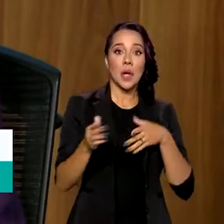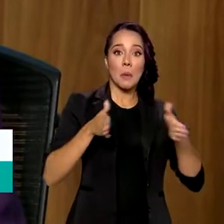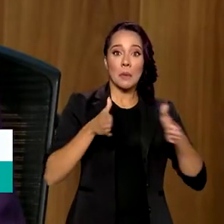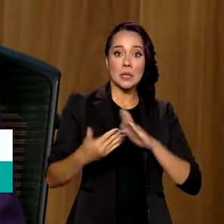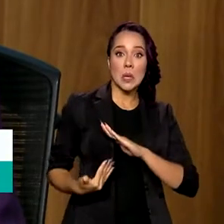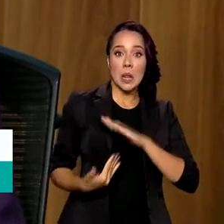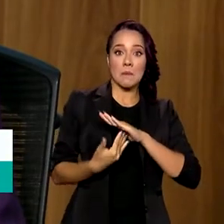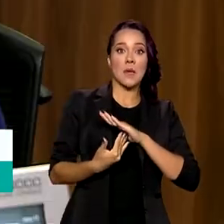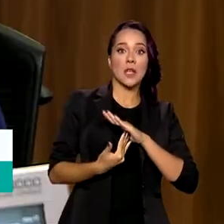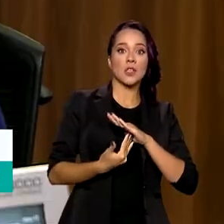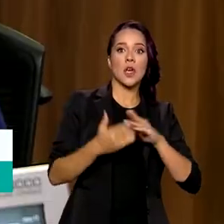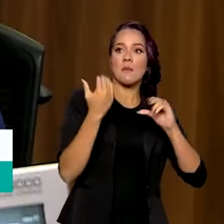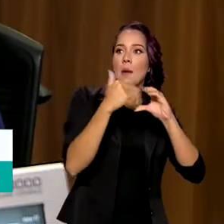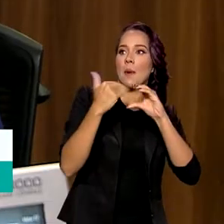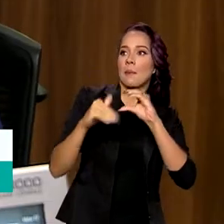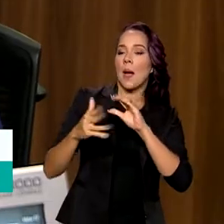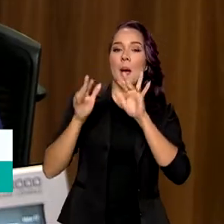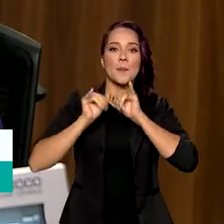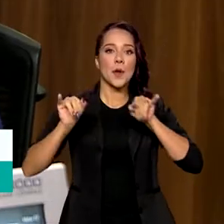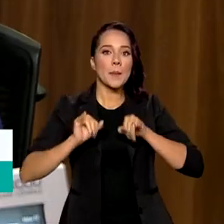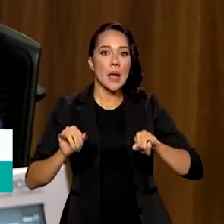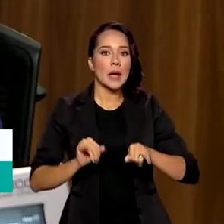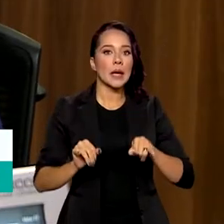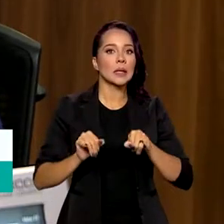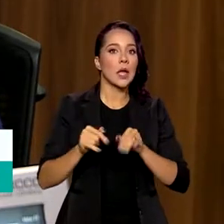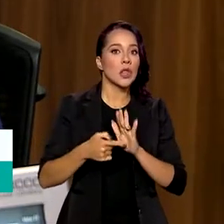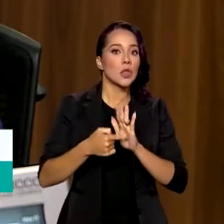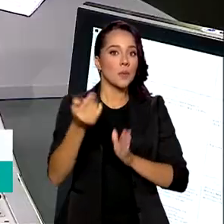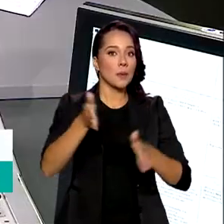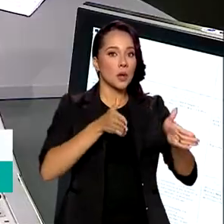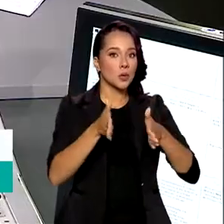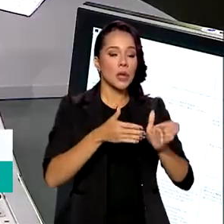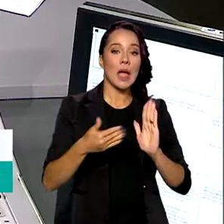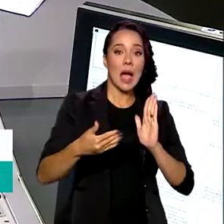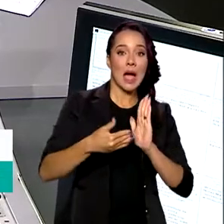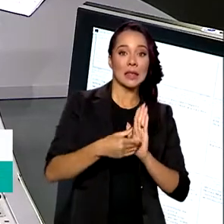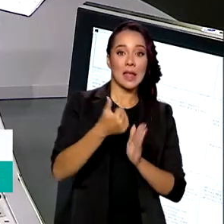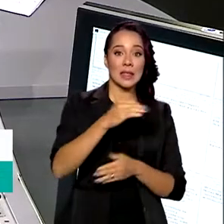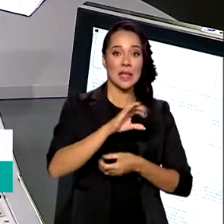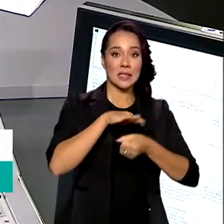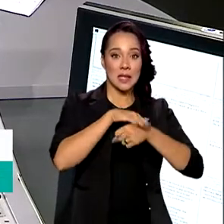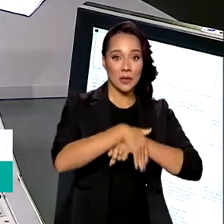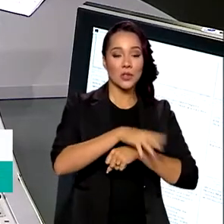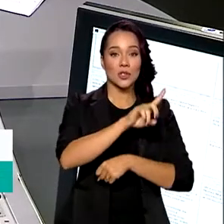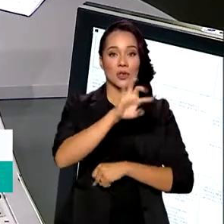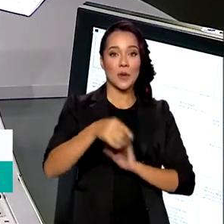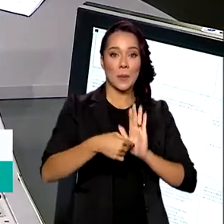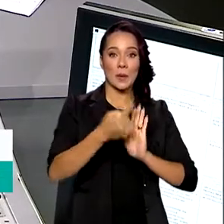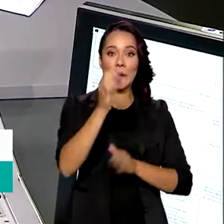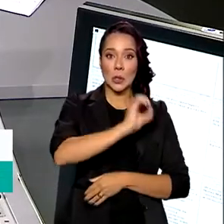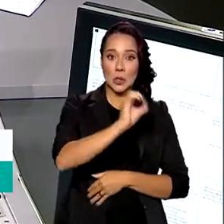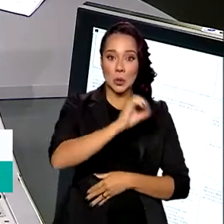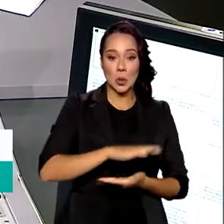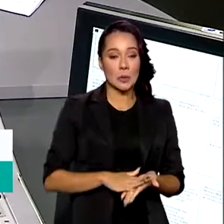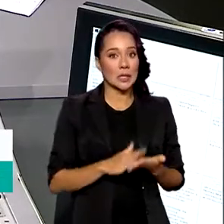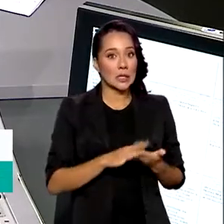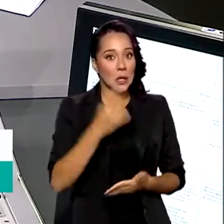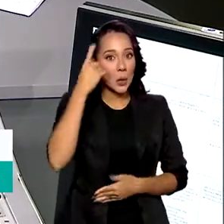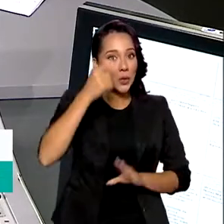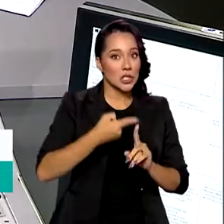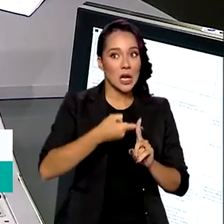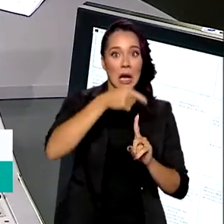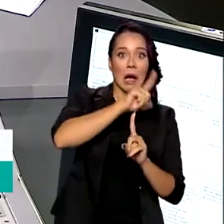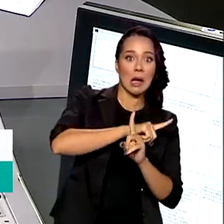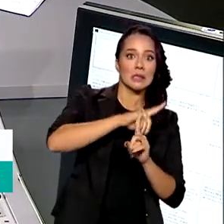prazo limite a distribuição de propaganda eleitoral no primeiro turno e até às dez da noite do dia 1º de outubro ou seja um